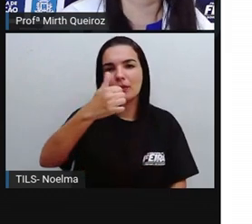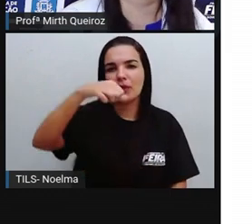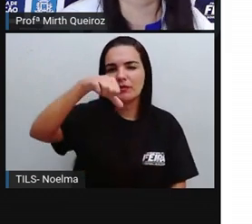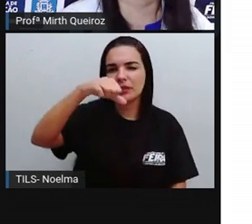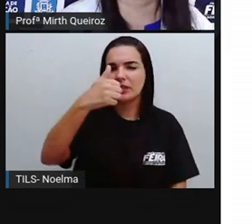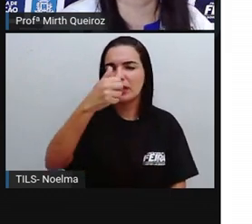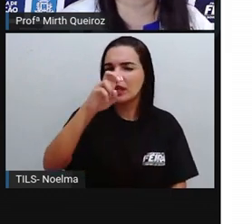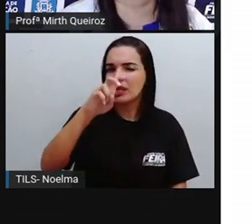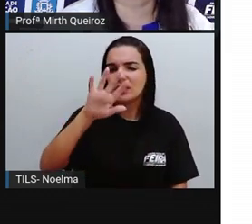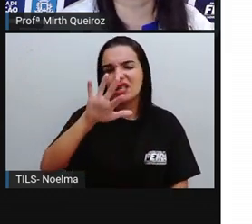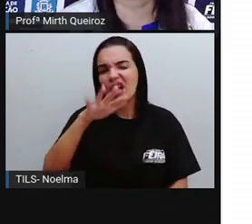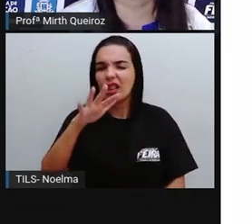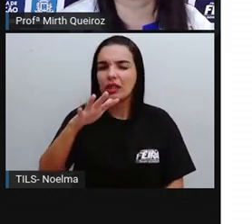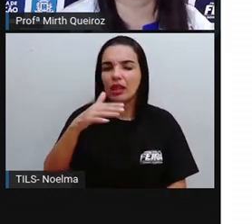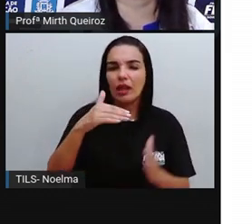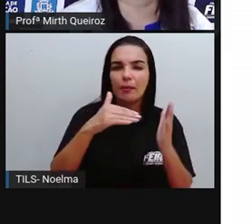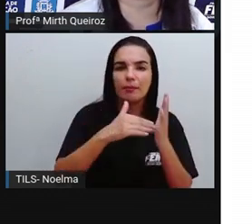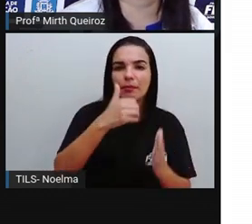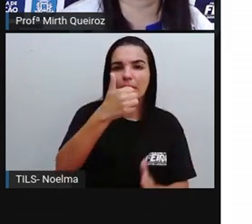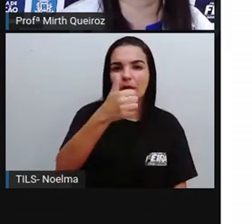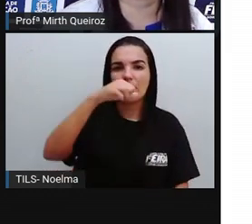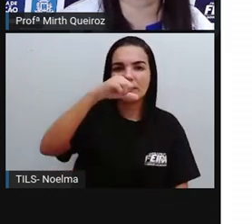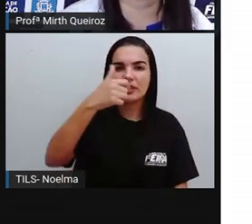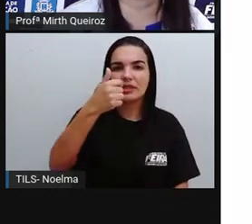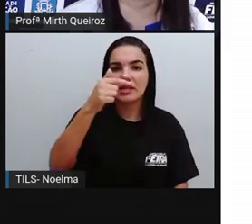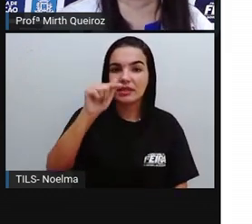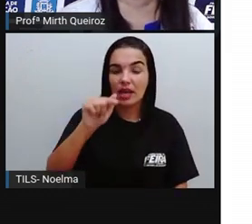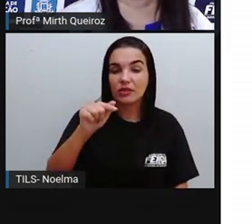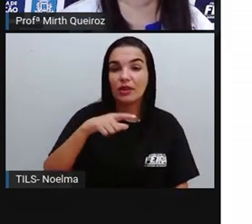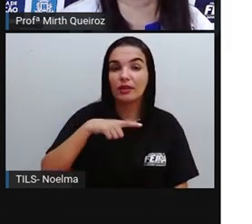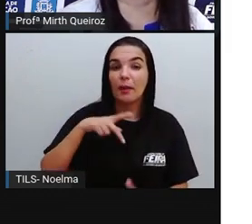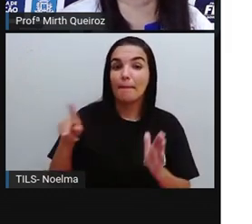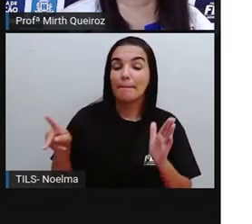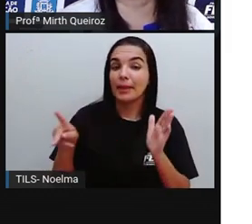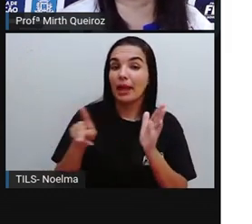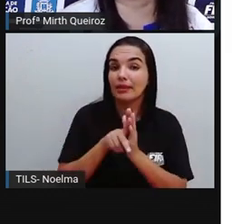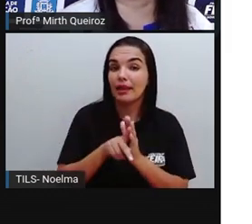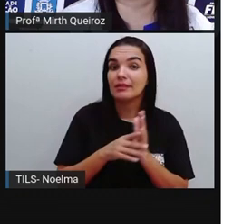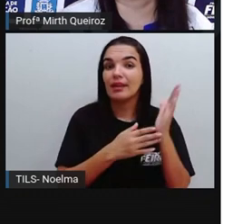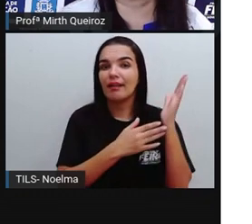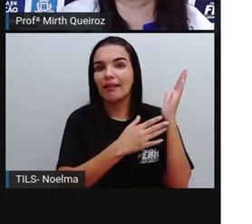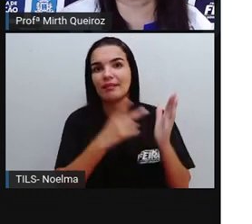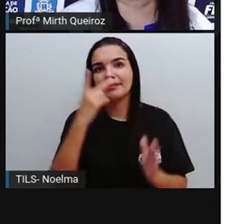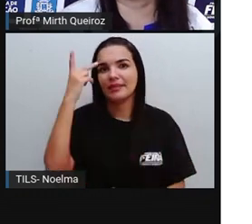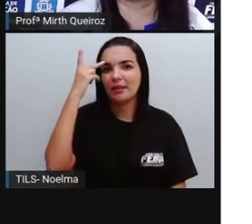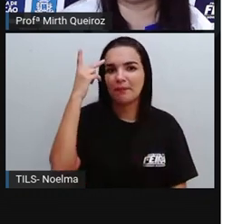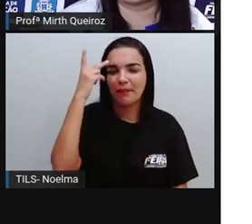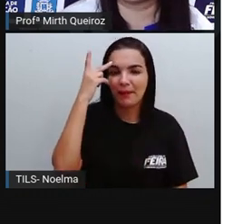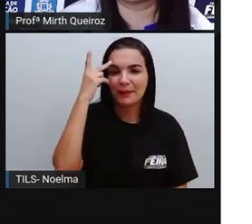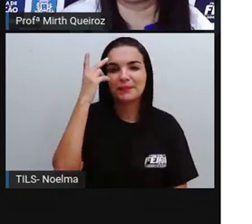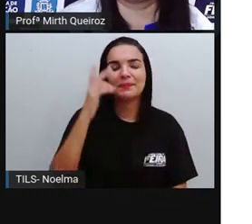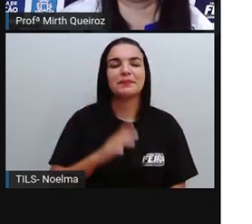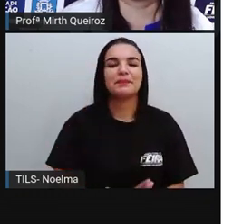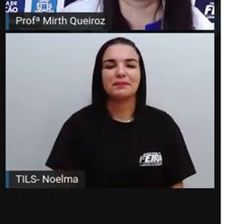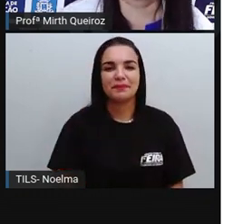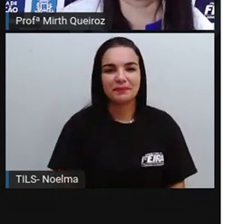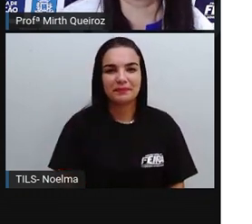em 1915 a 1917, faz parte da coleção Palácio dos Bandeirantes em São Paulo. E nessa